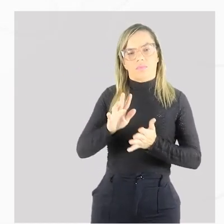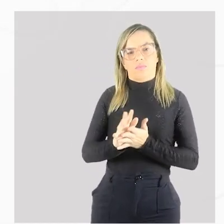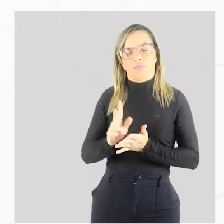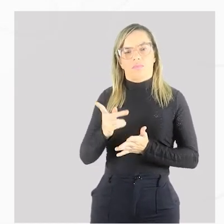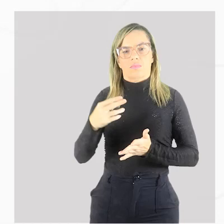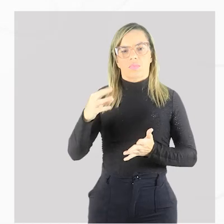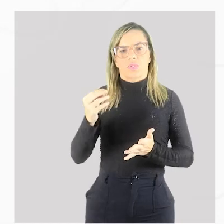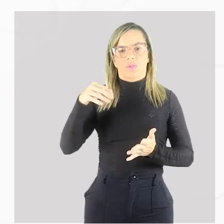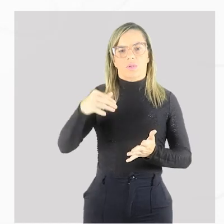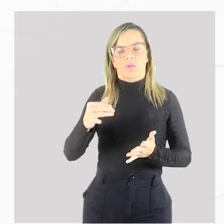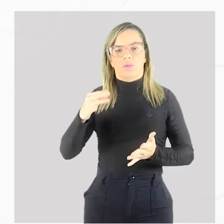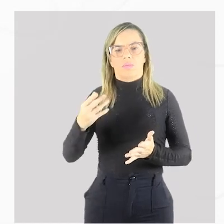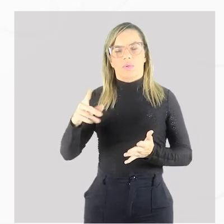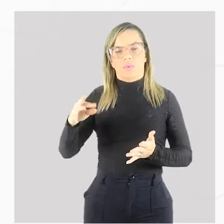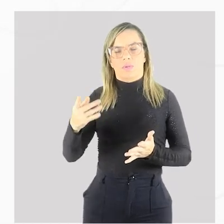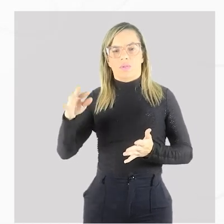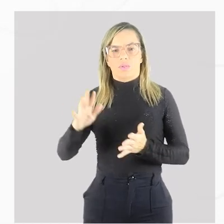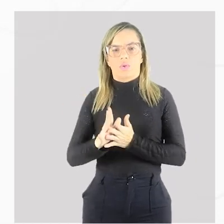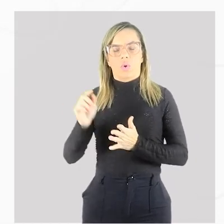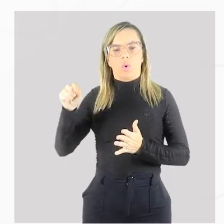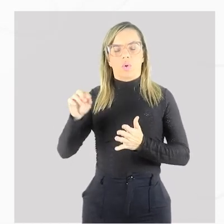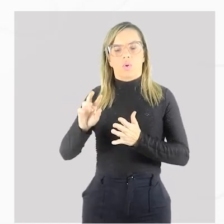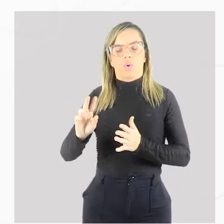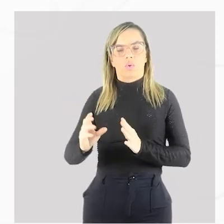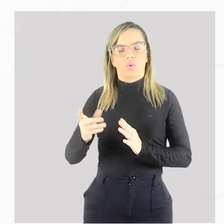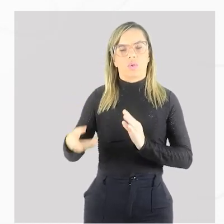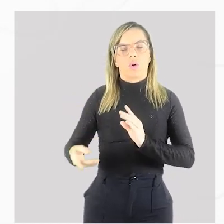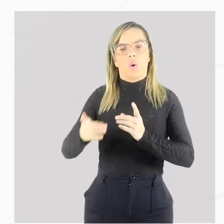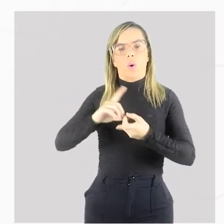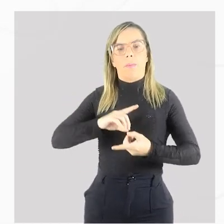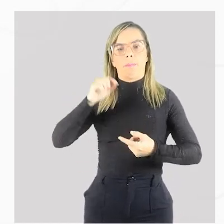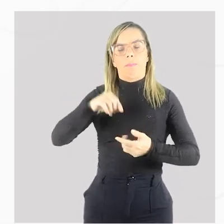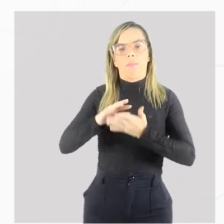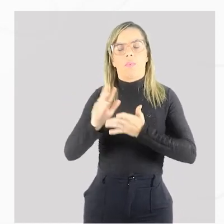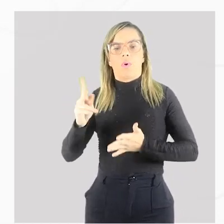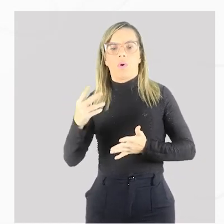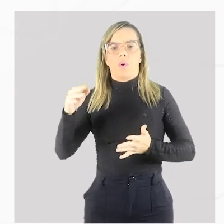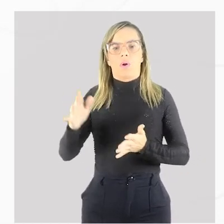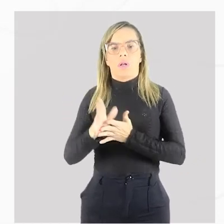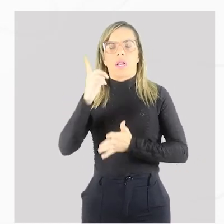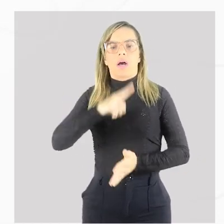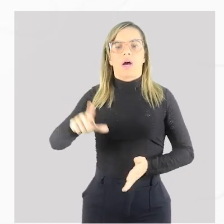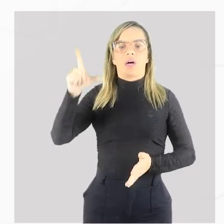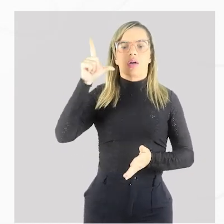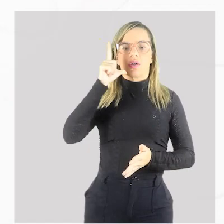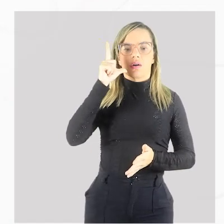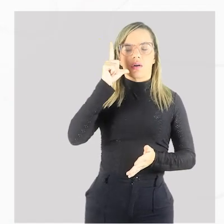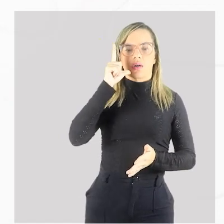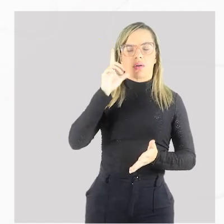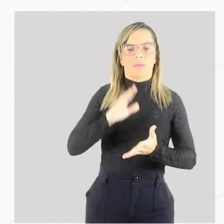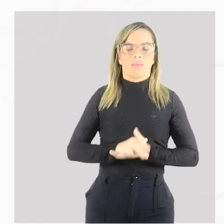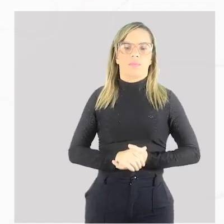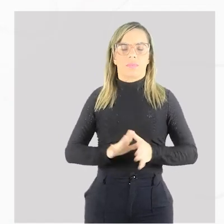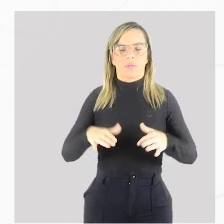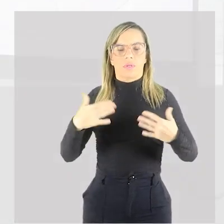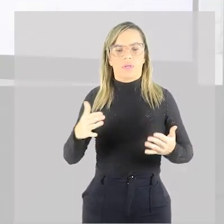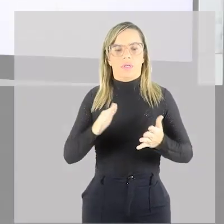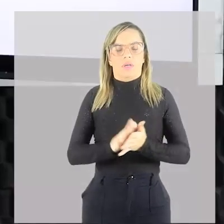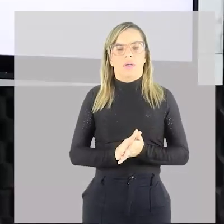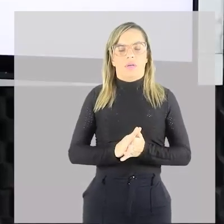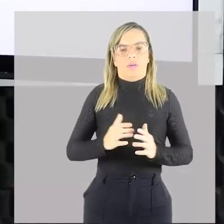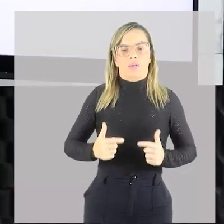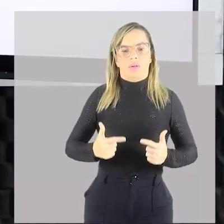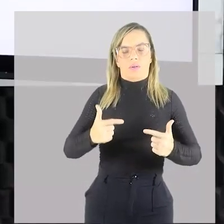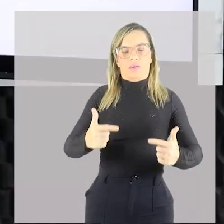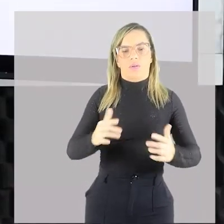omni bellum contra homines. Hobbes escreve também em latim. E é a chamada guerra